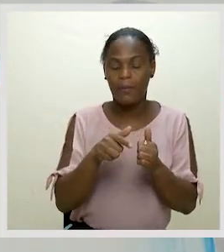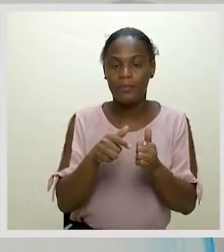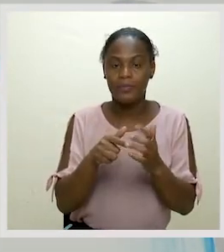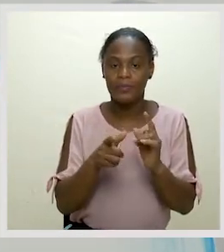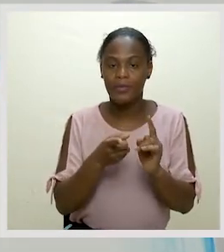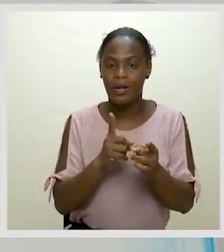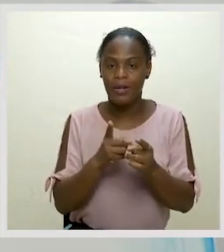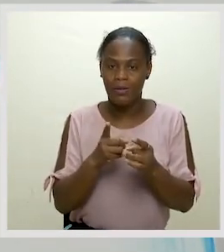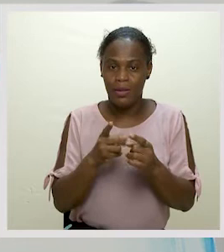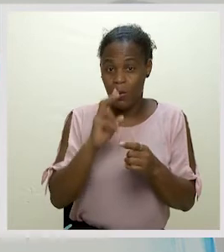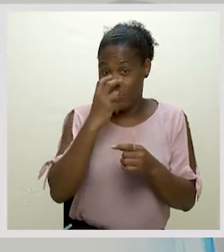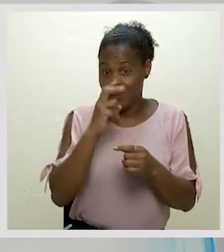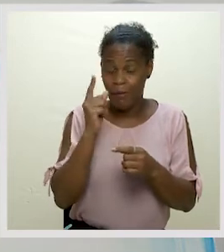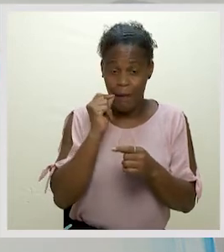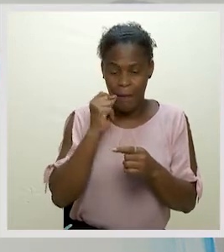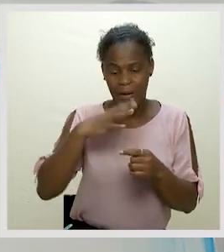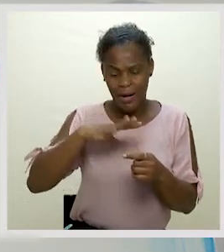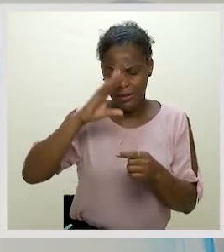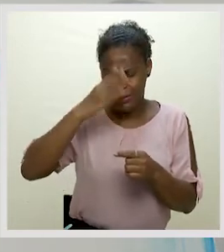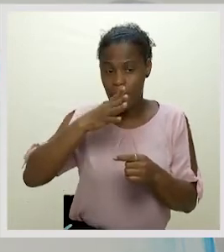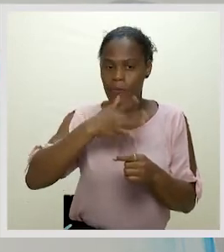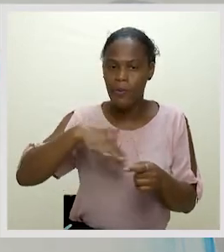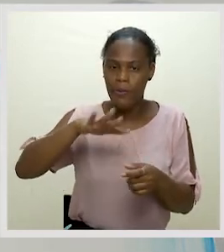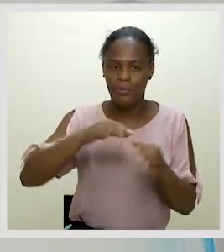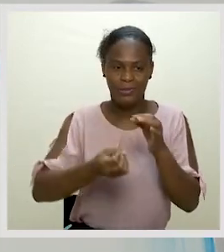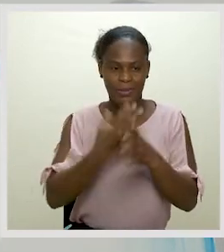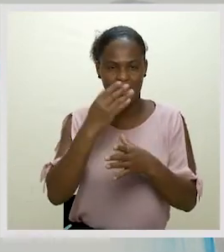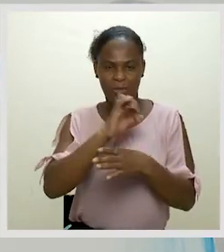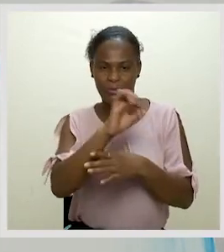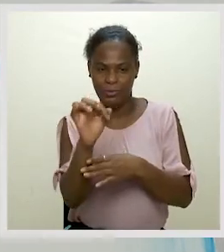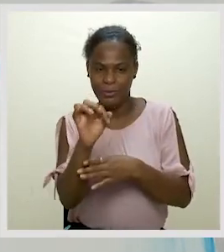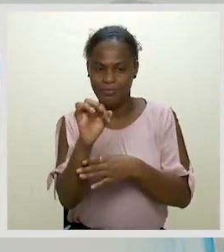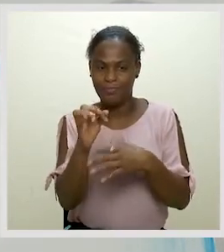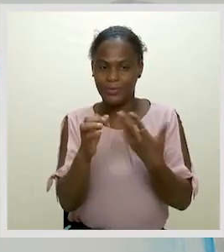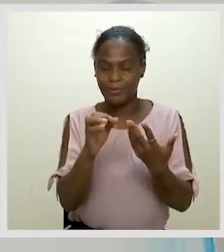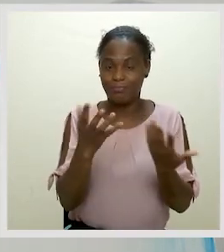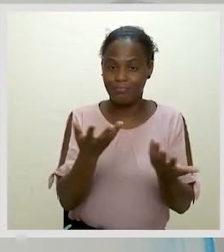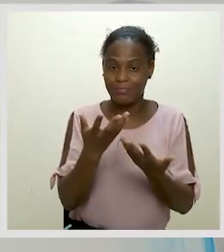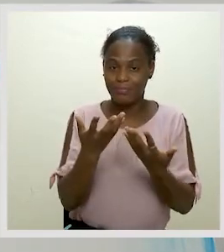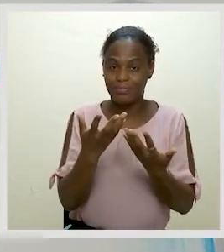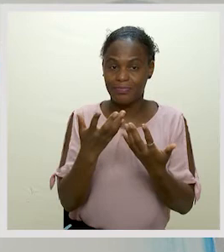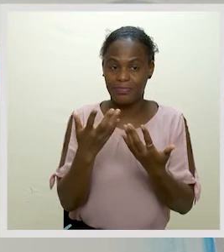com essa curiosidade humana de saber de onde veio e qual é a sua origem,